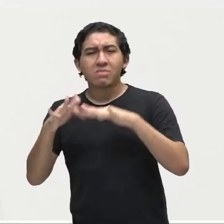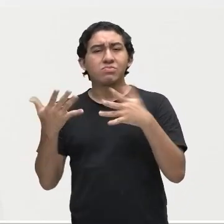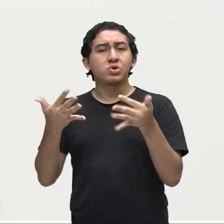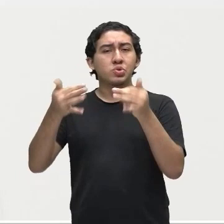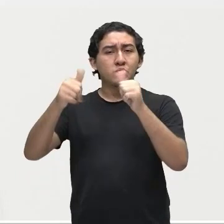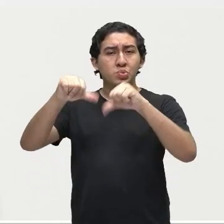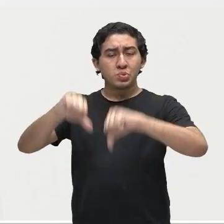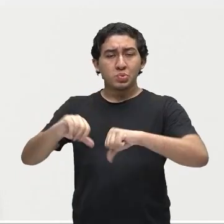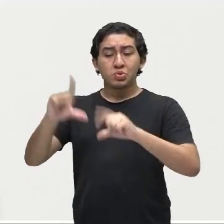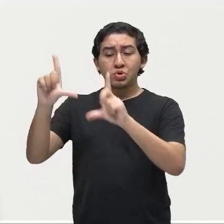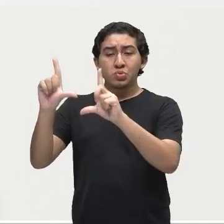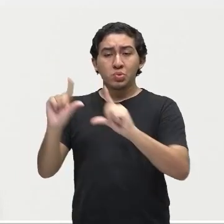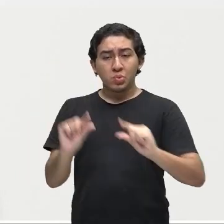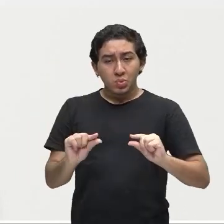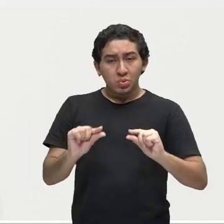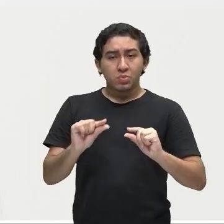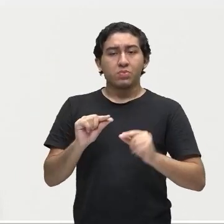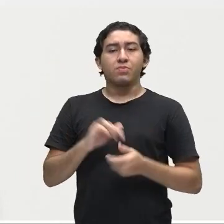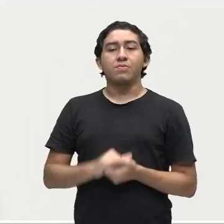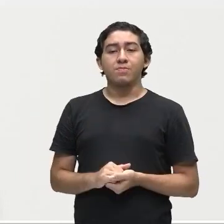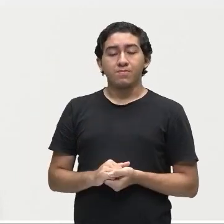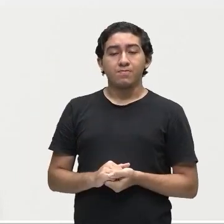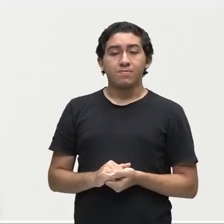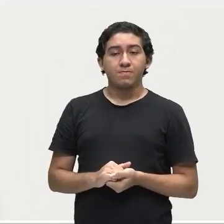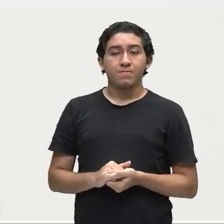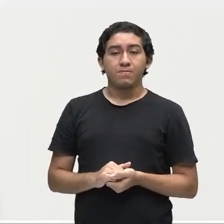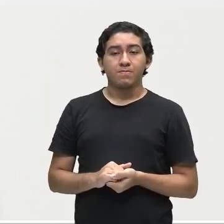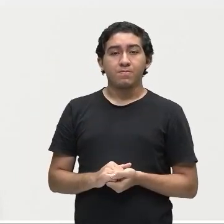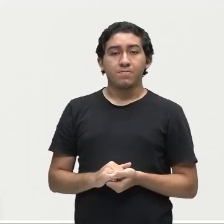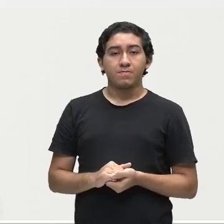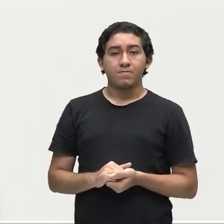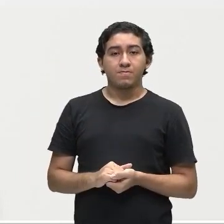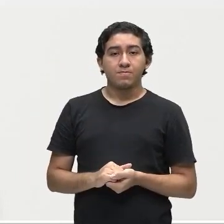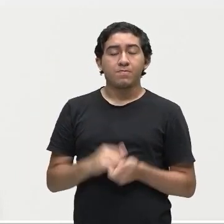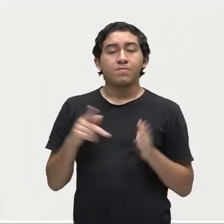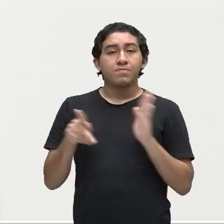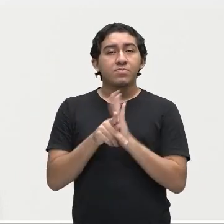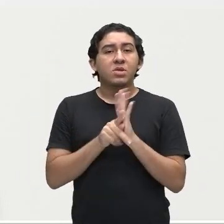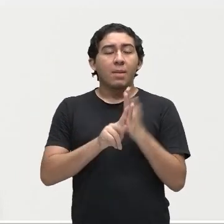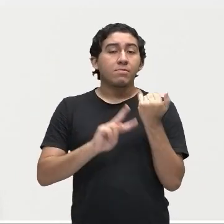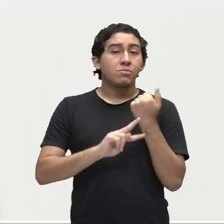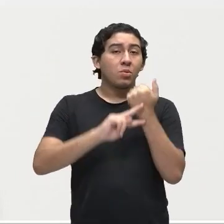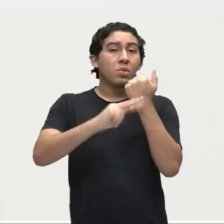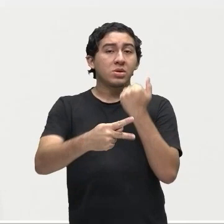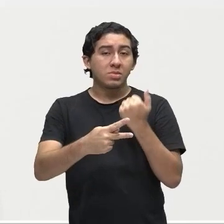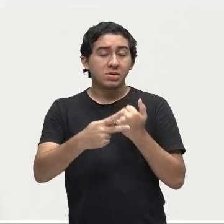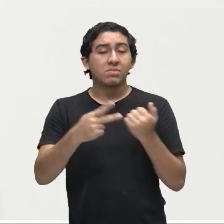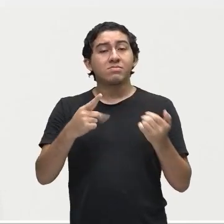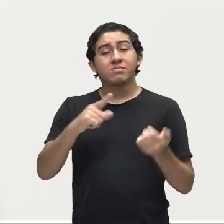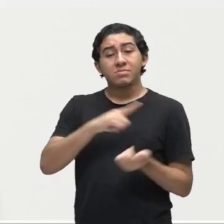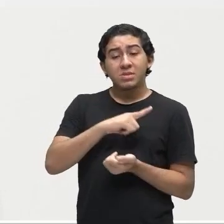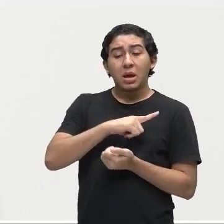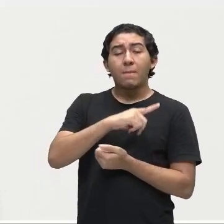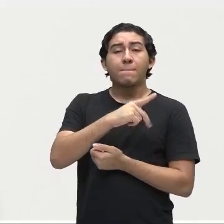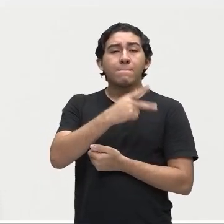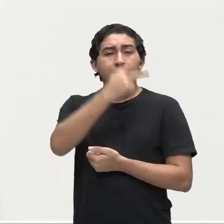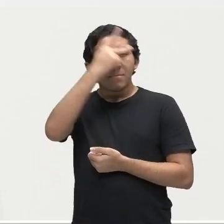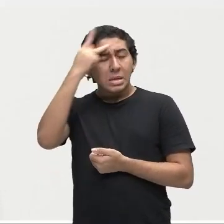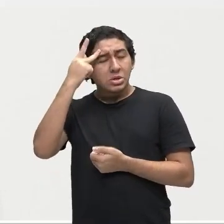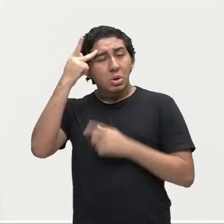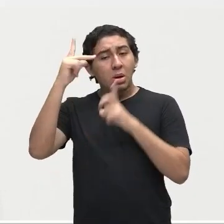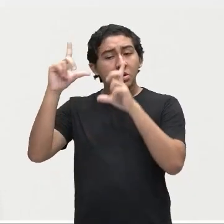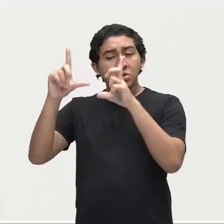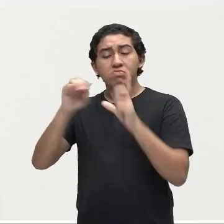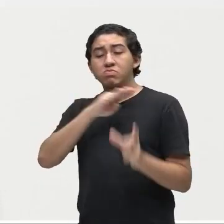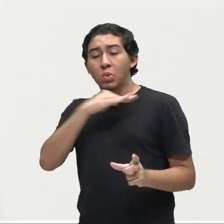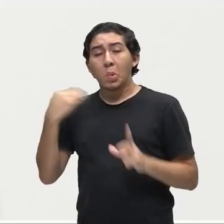gente vai ver uma redução da epidemia, de epidemias, consequentemente menos pessoas iriam morrer. Vamos ver